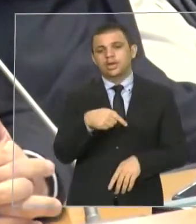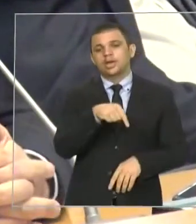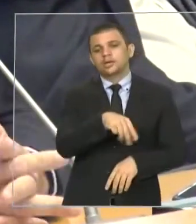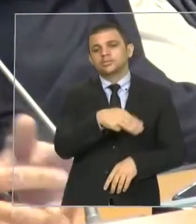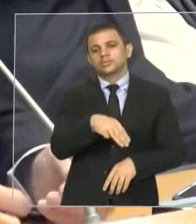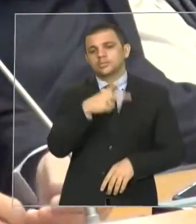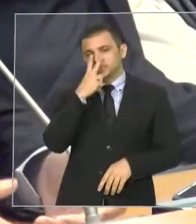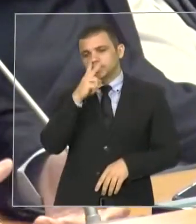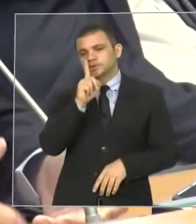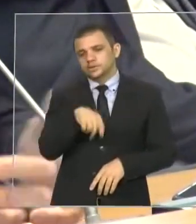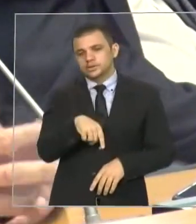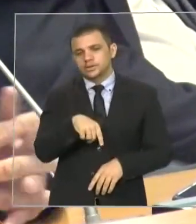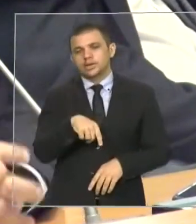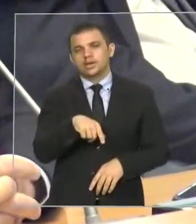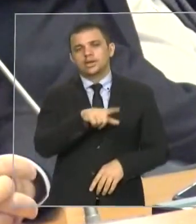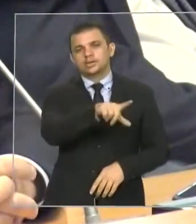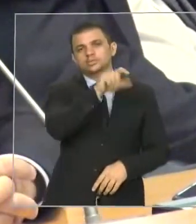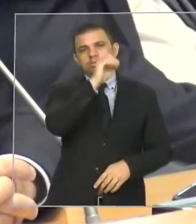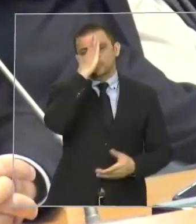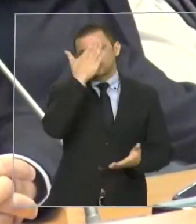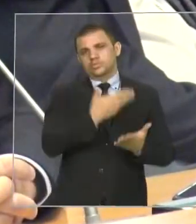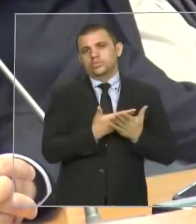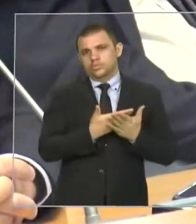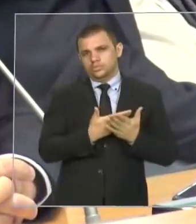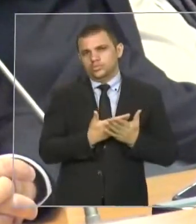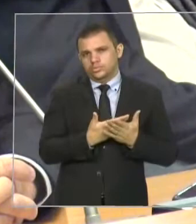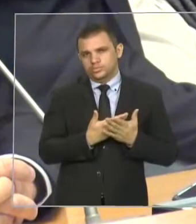de confiança, né?